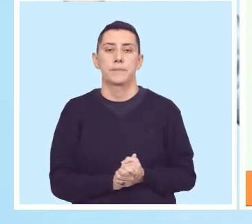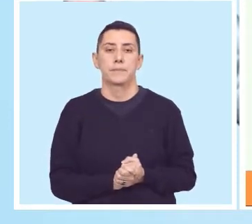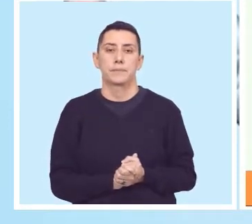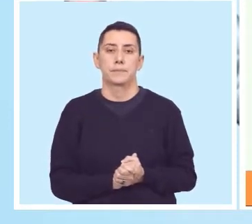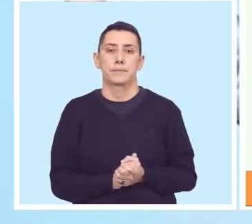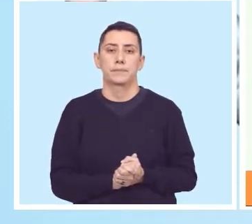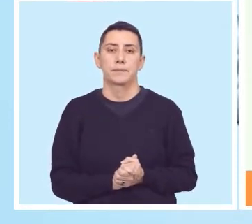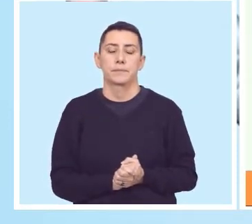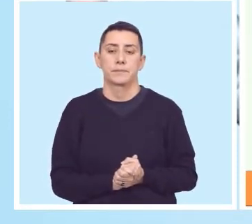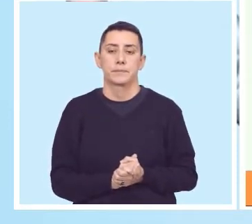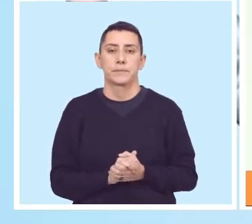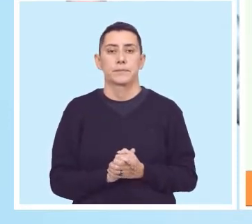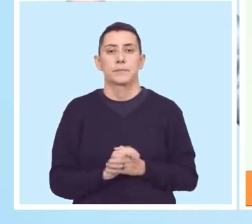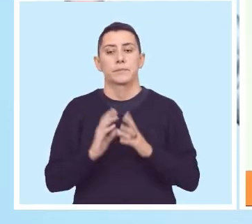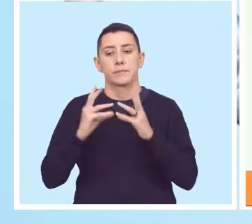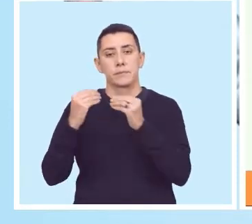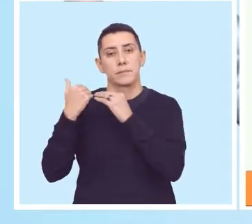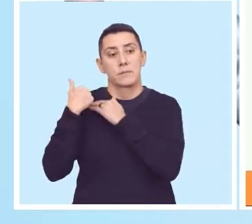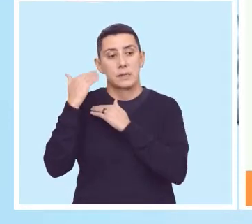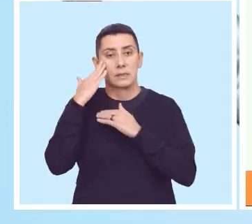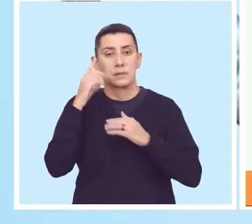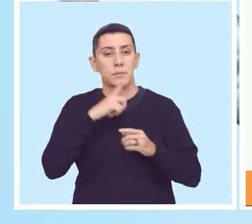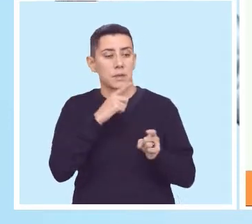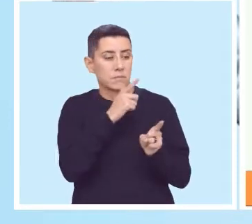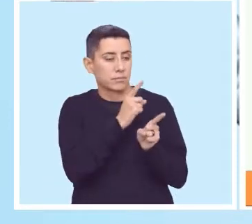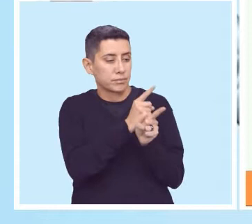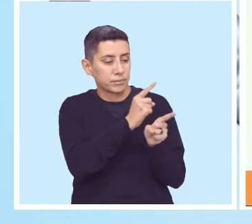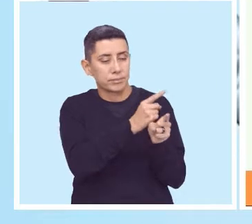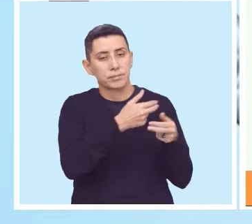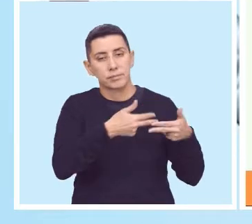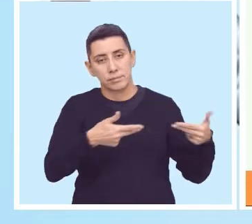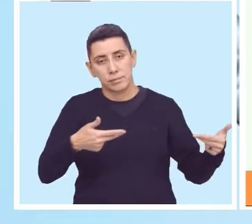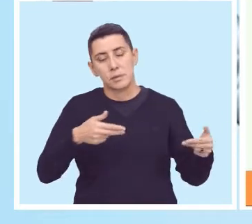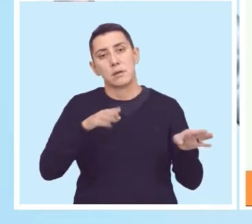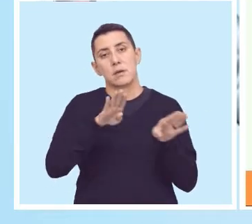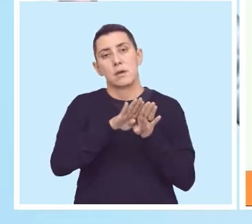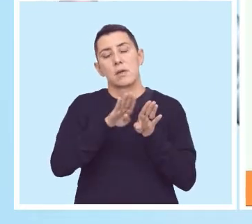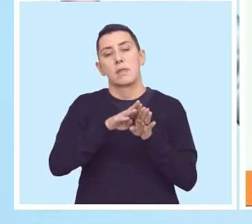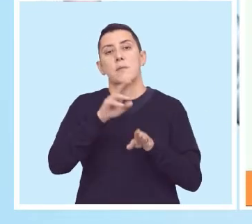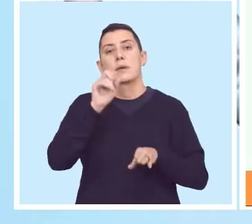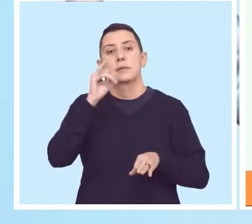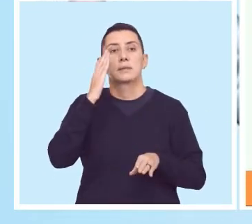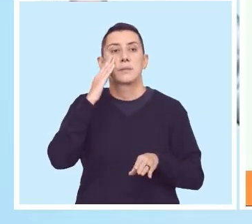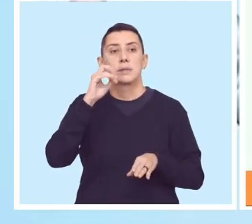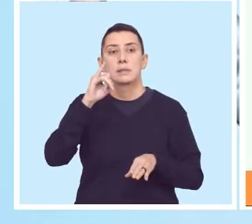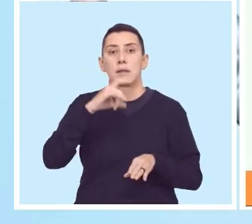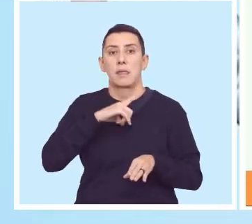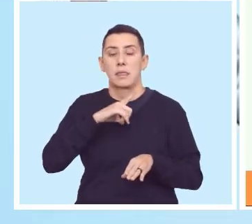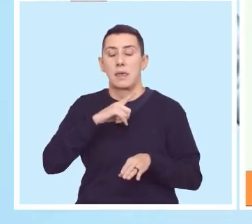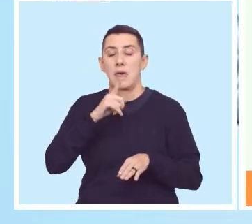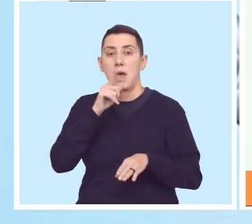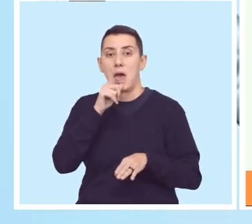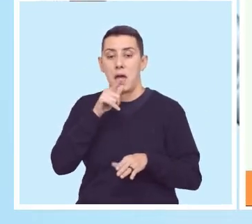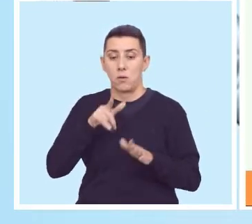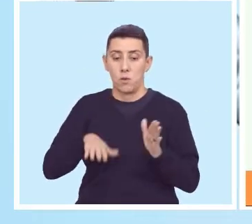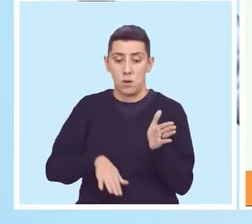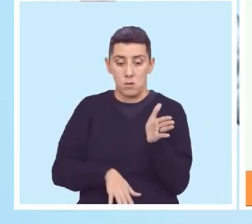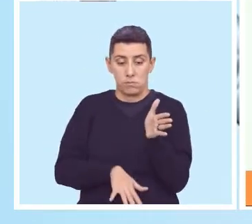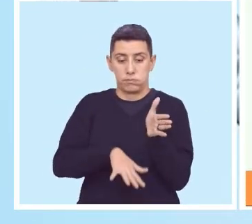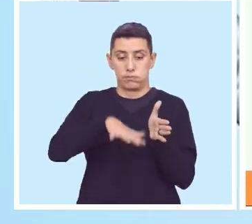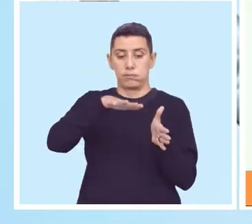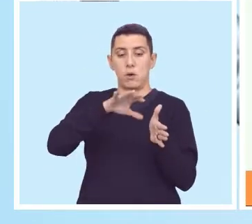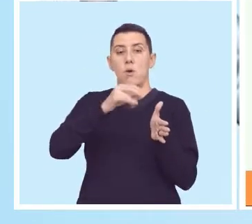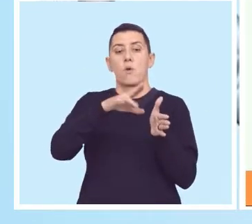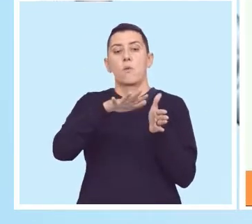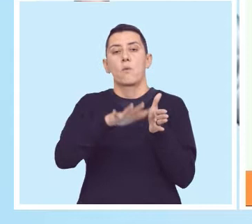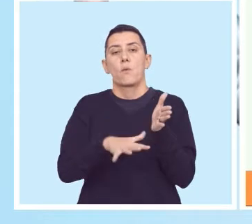daquele rastreamento, daquele mapeamento, e o período, se está na cheia ou se está na vazante, na